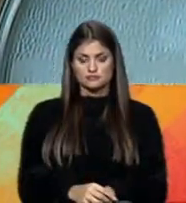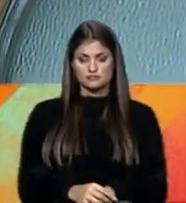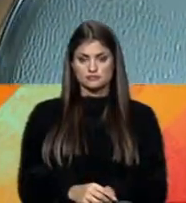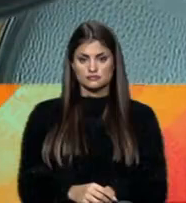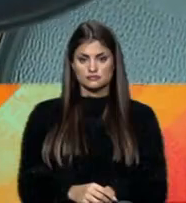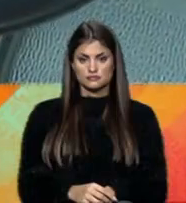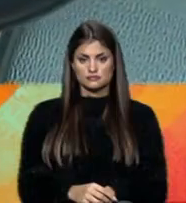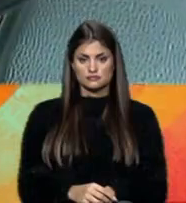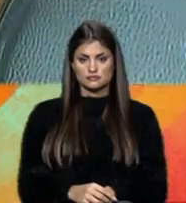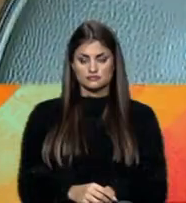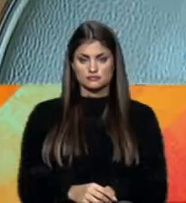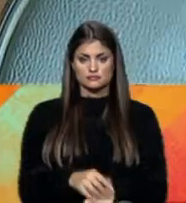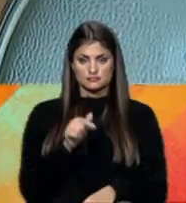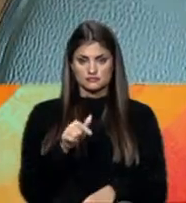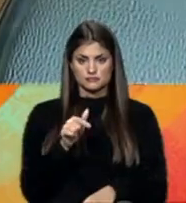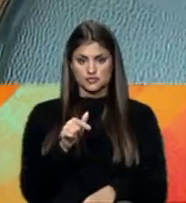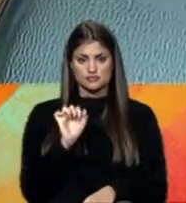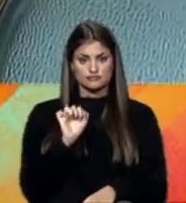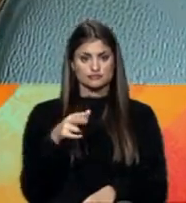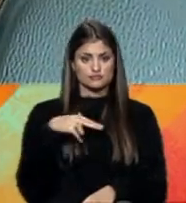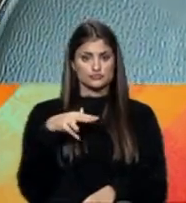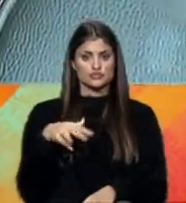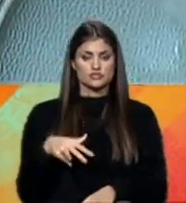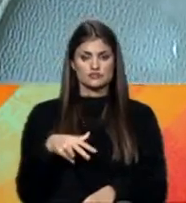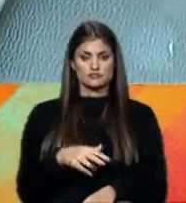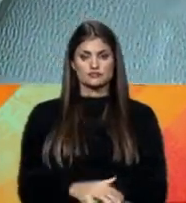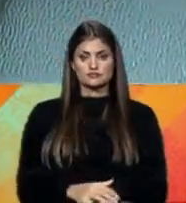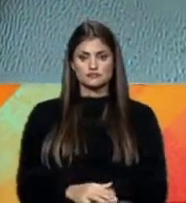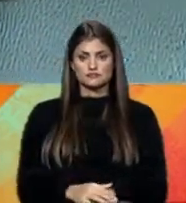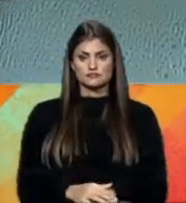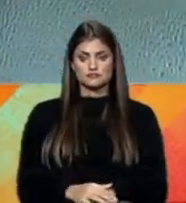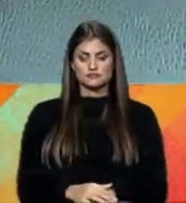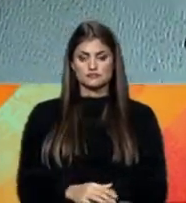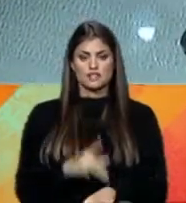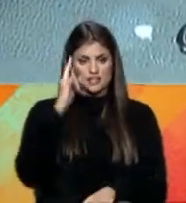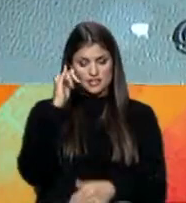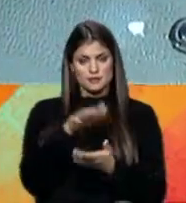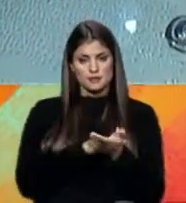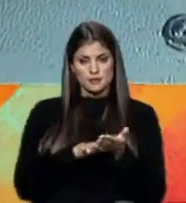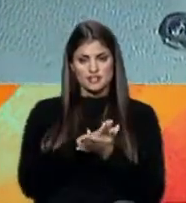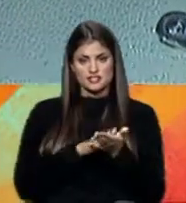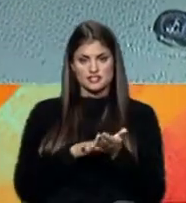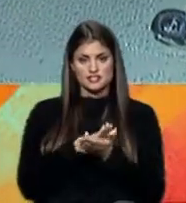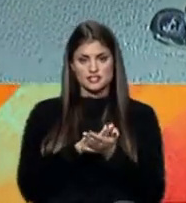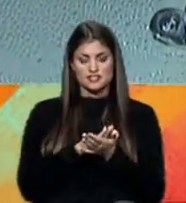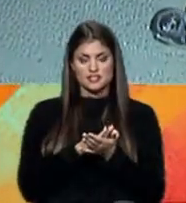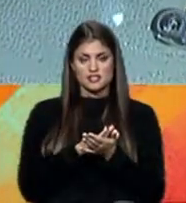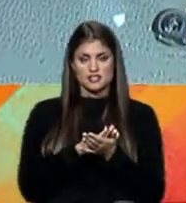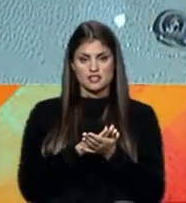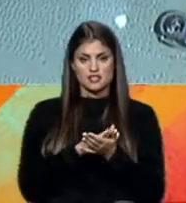Esta é tagine, mas é uma tagine portuguesa. É de inspiração da etagina marroquina.